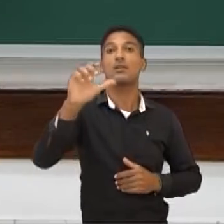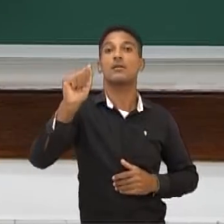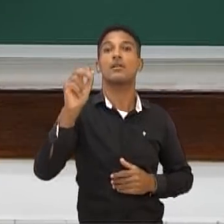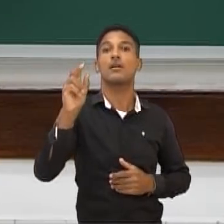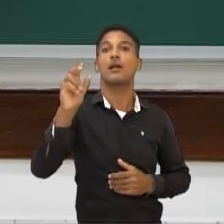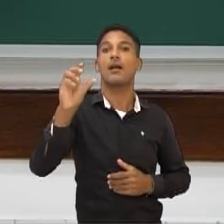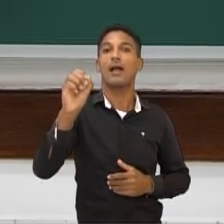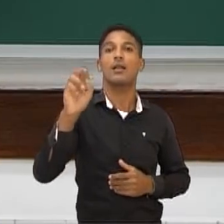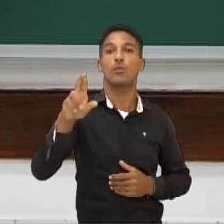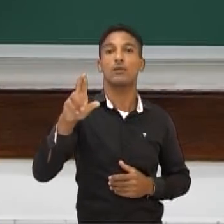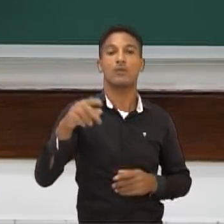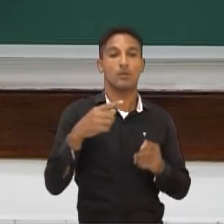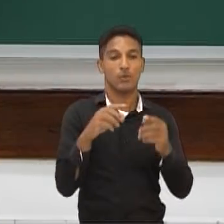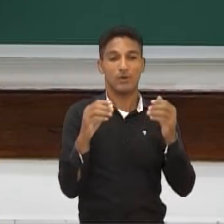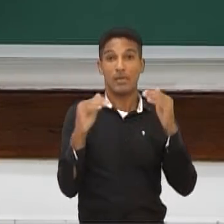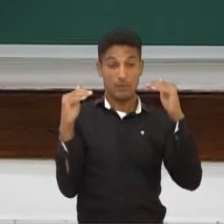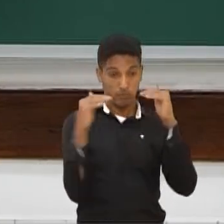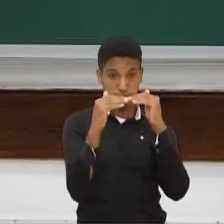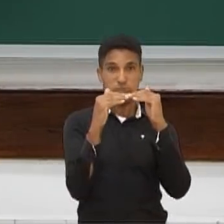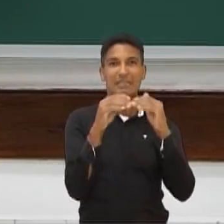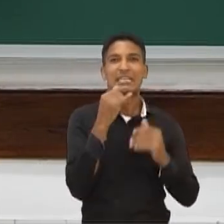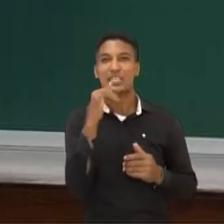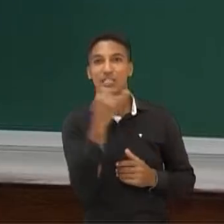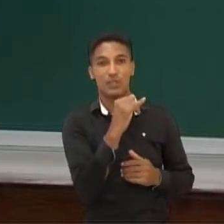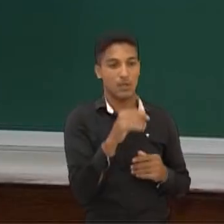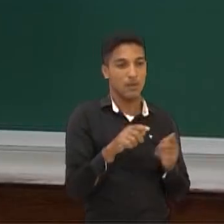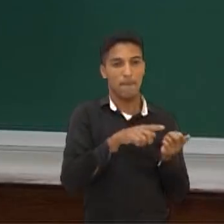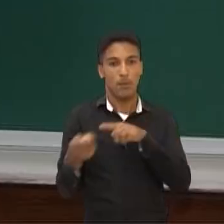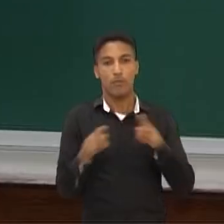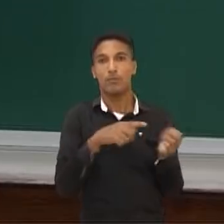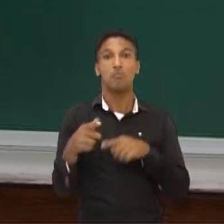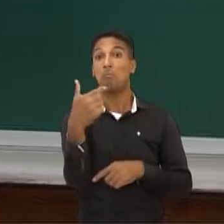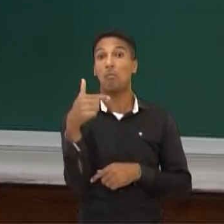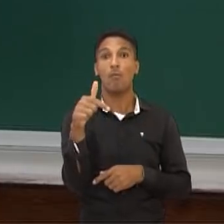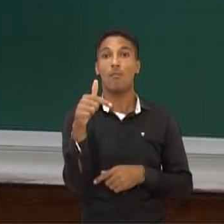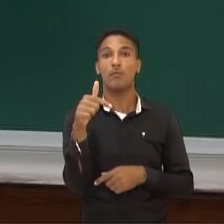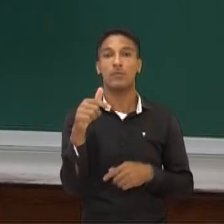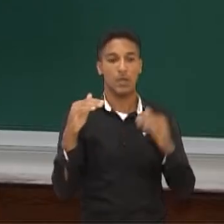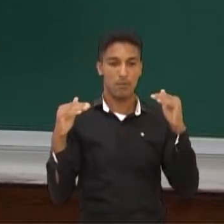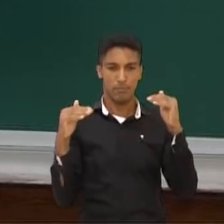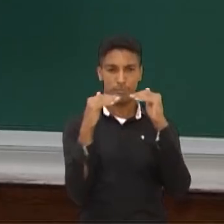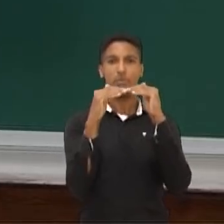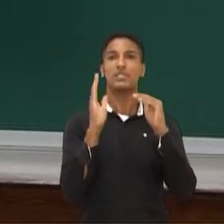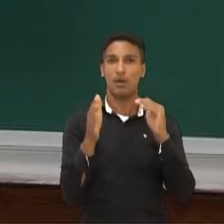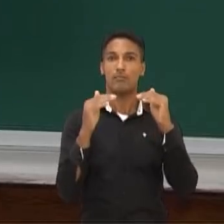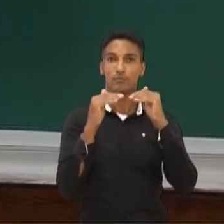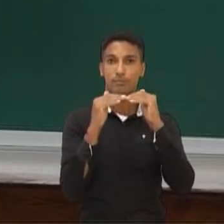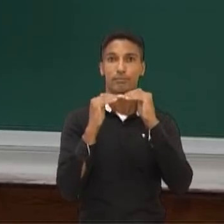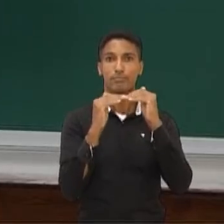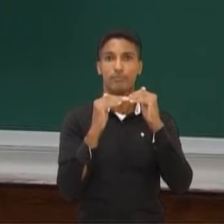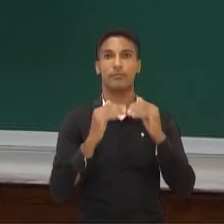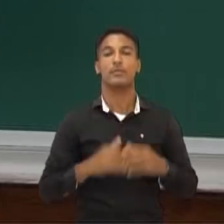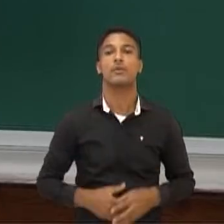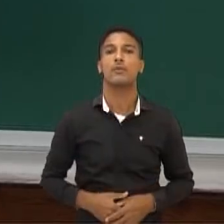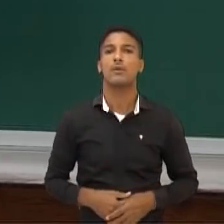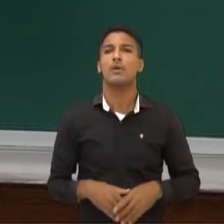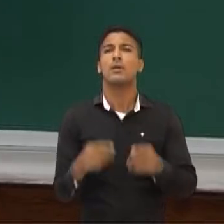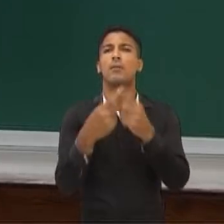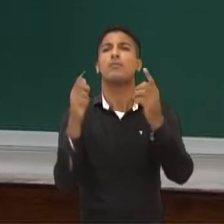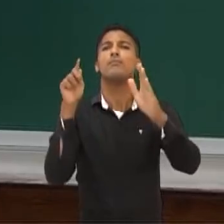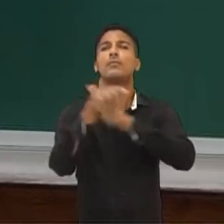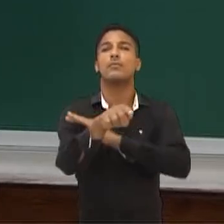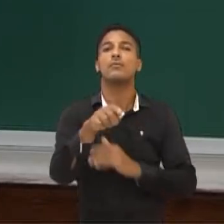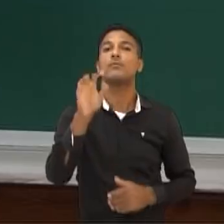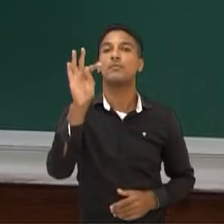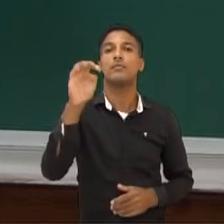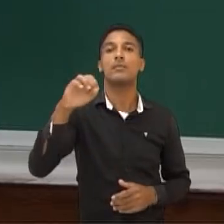para o outro. Beleza? Não esqueça disso. Se você pegou o que é calor, tá? Agora, uma pergunta para você. O que é temperatura?